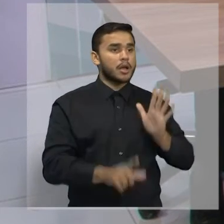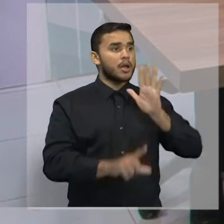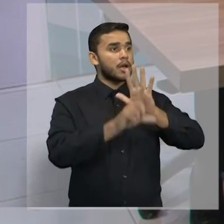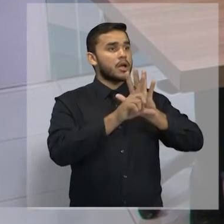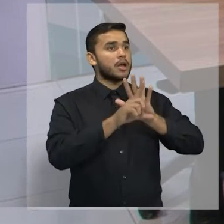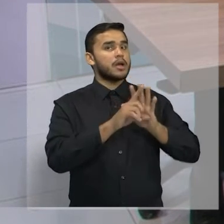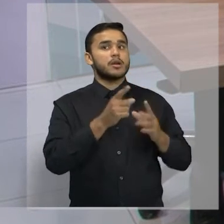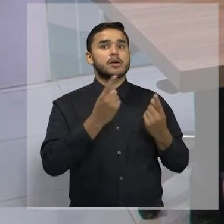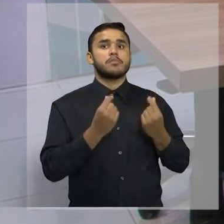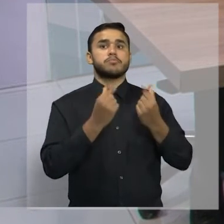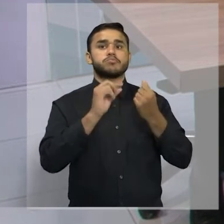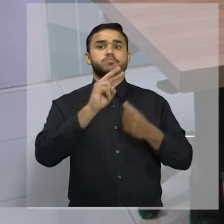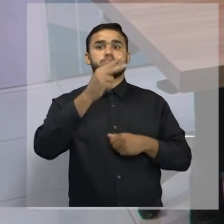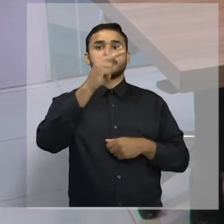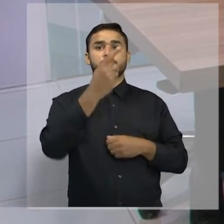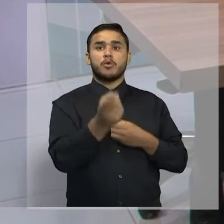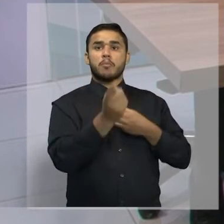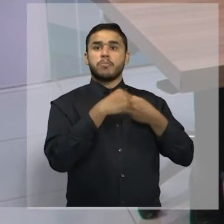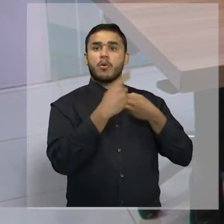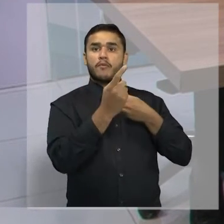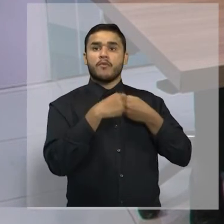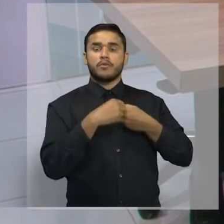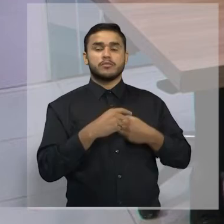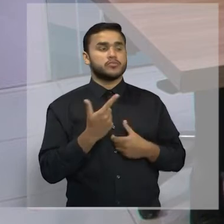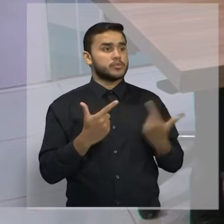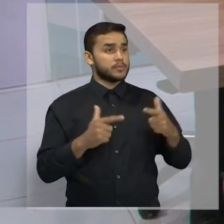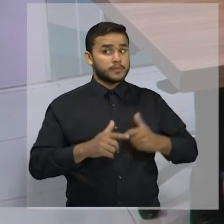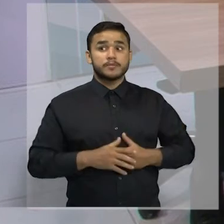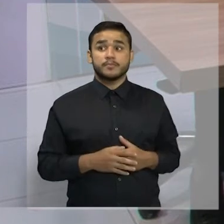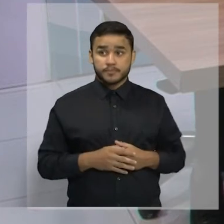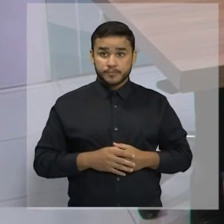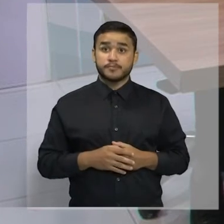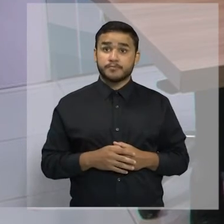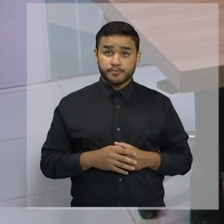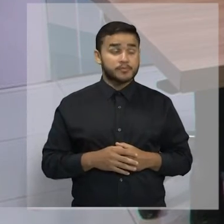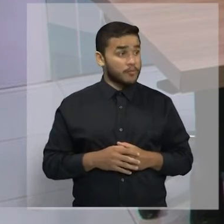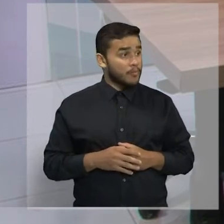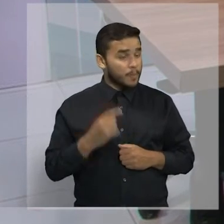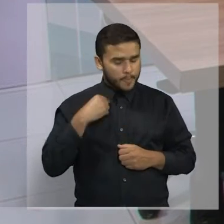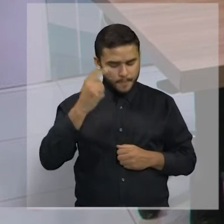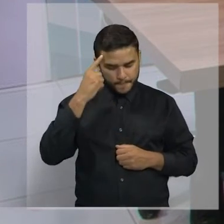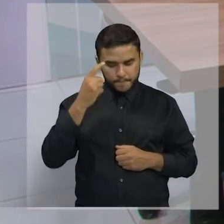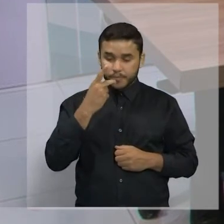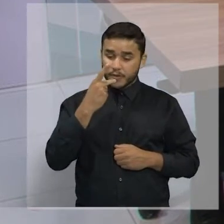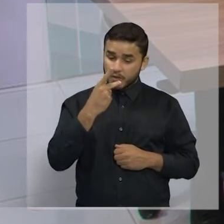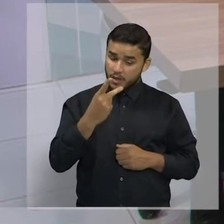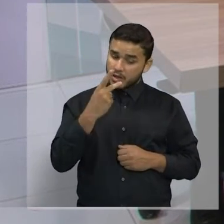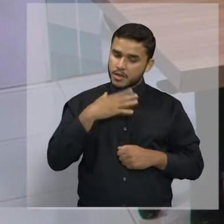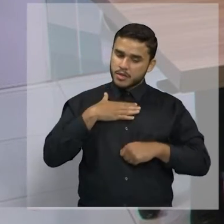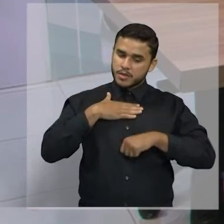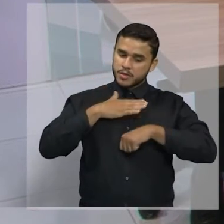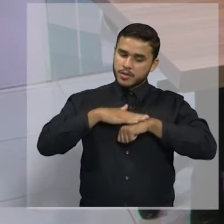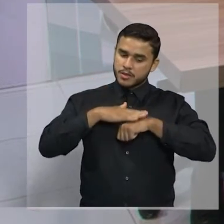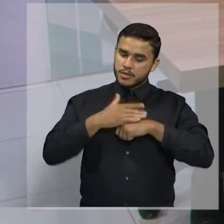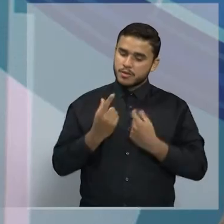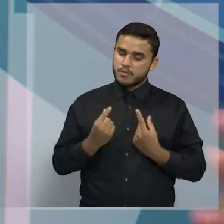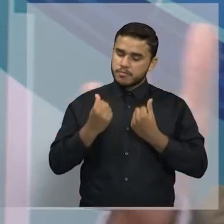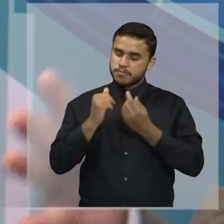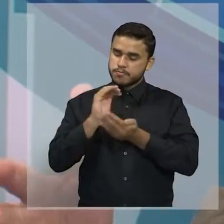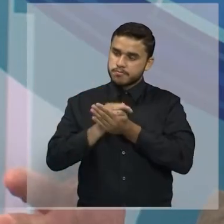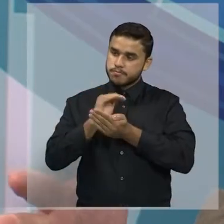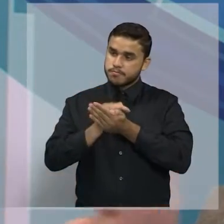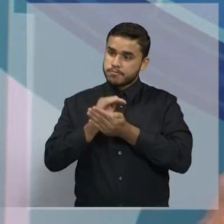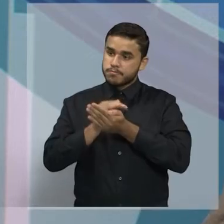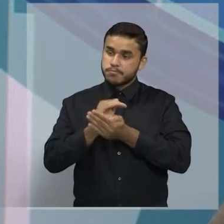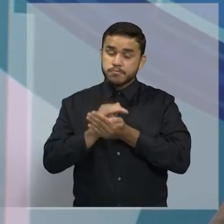contribui não vai ser mais reajustado. Pronto, acabou. A vantagem da capitalização, quando eu falo em capitalização, não é